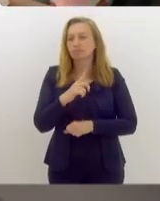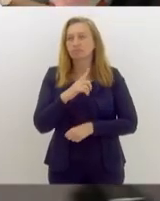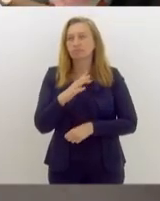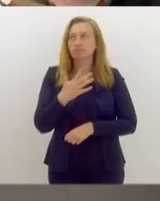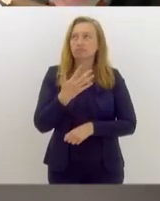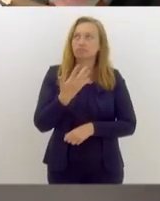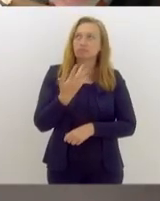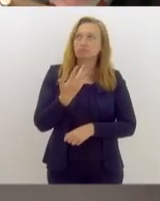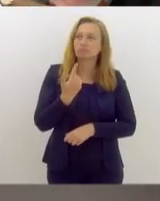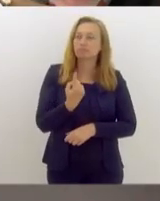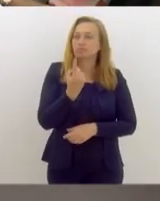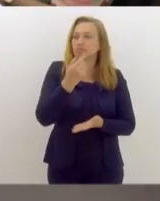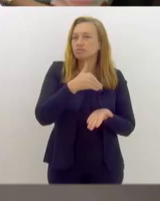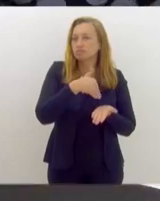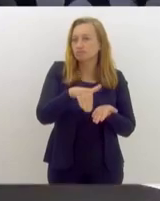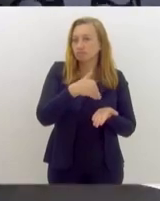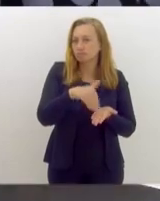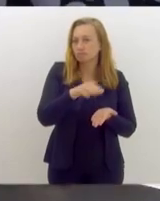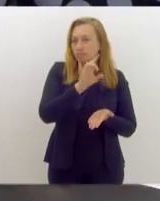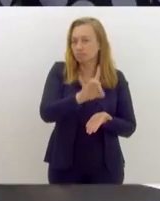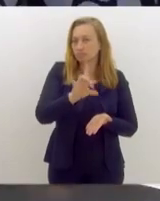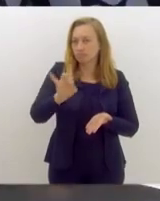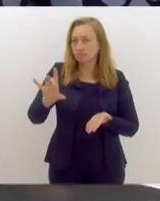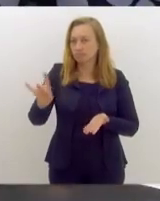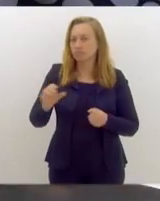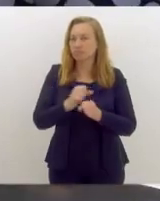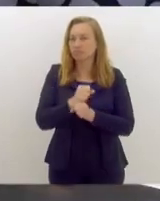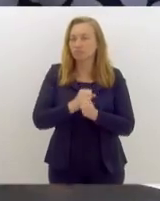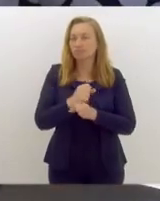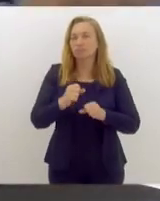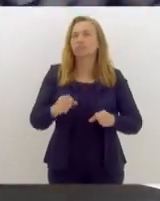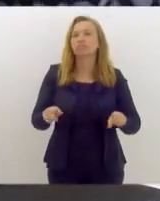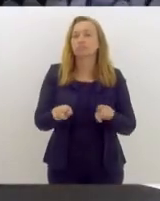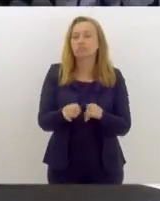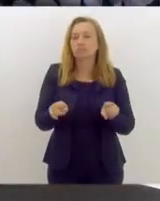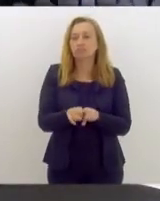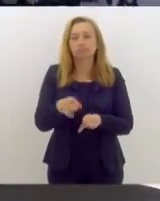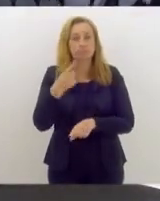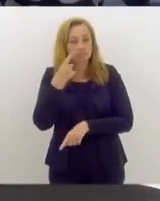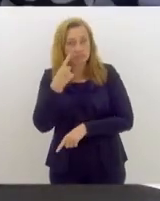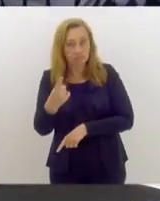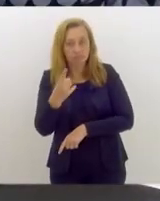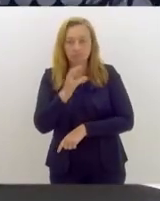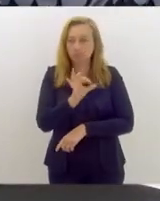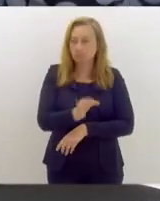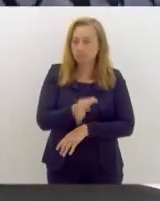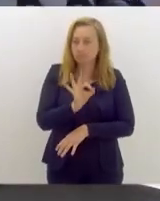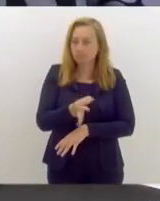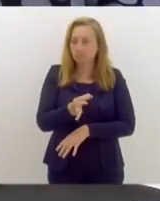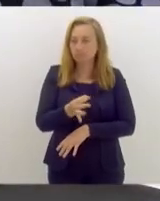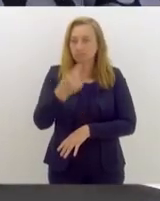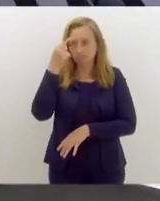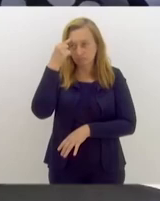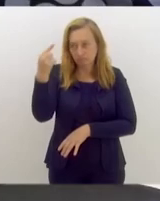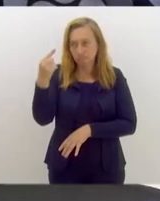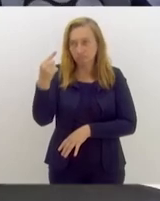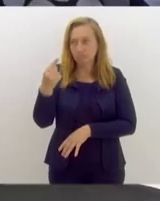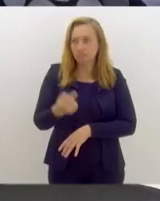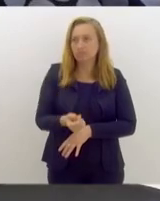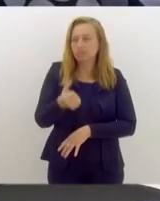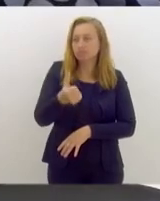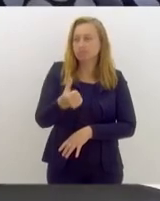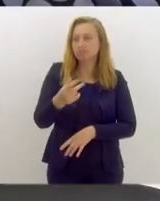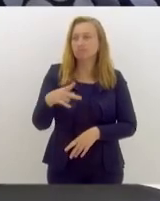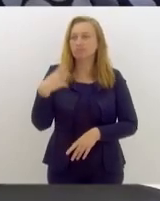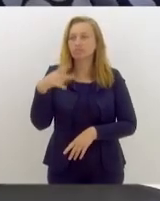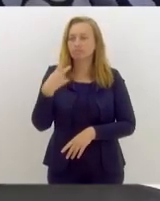de 1 secretário por ano, como porque a gente tem vivenciado permanentemente uma lógica onde pouca política